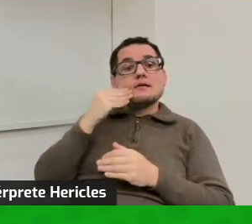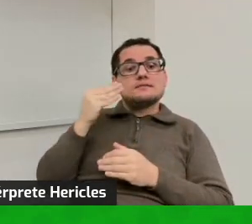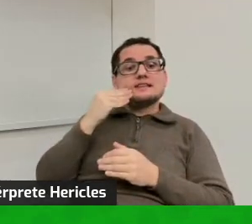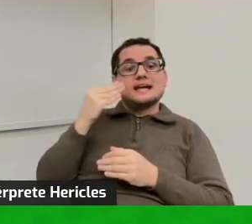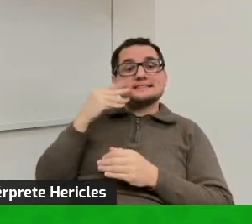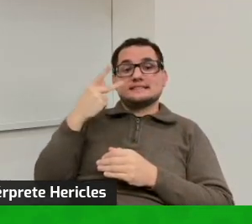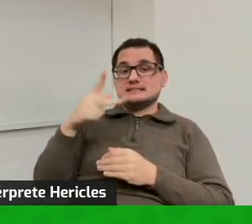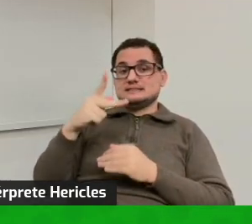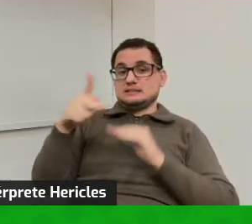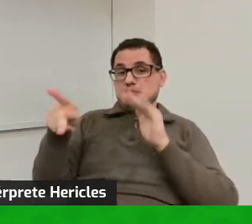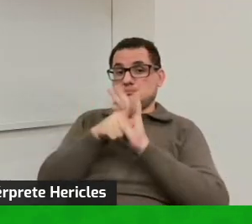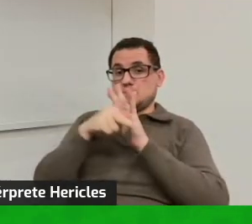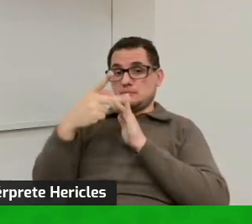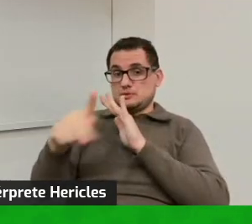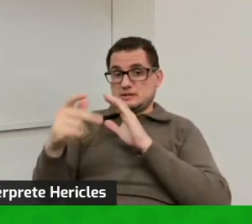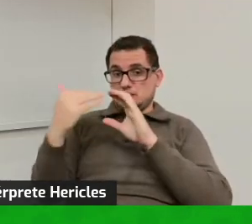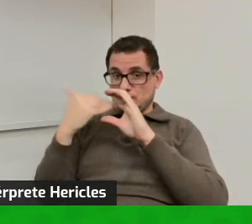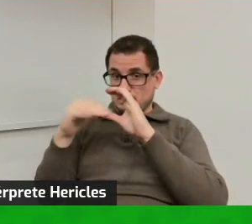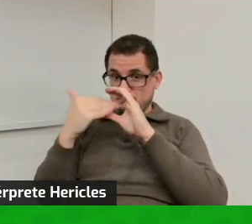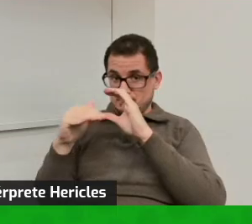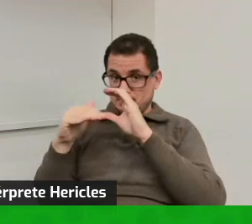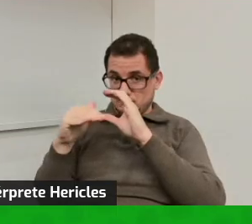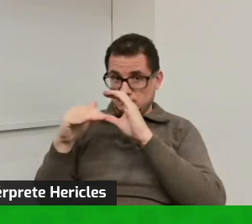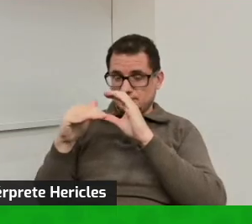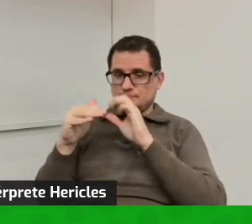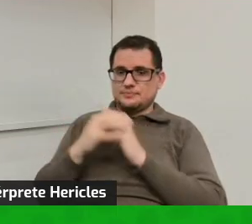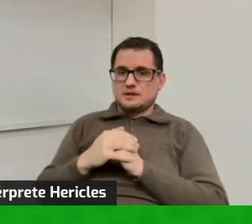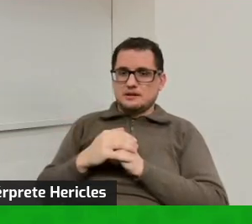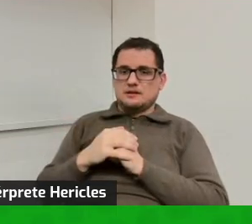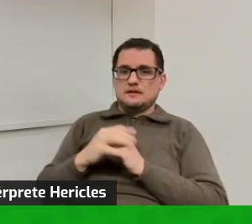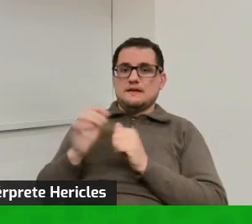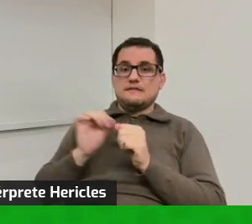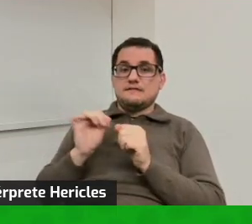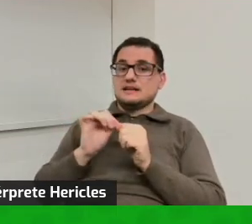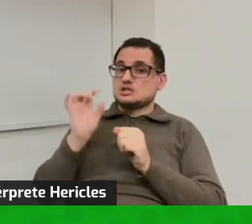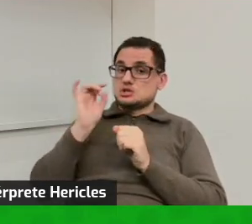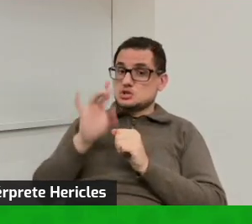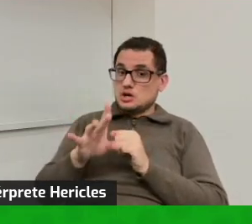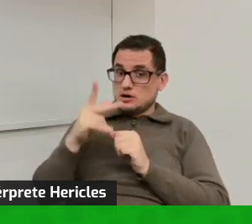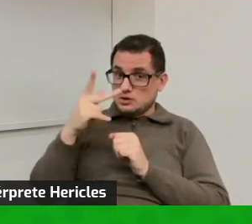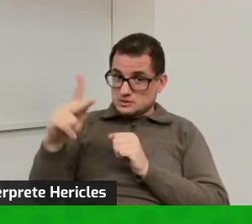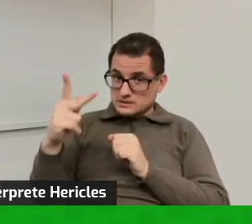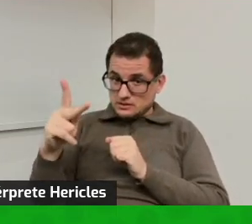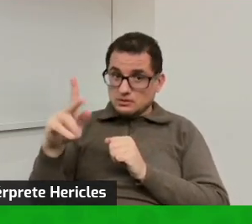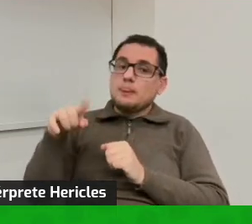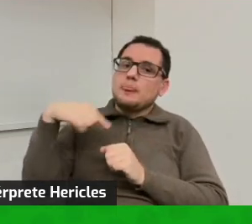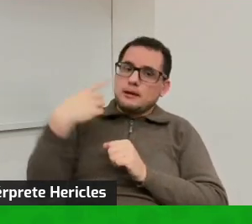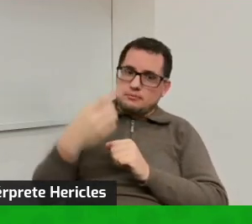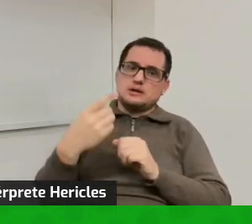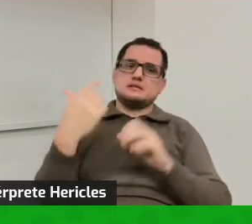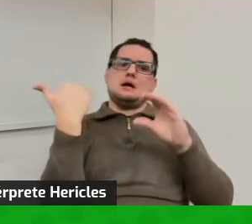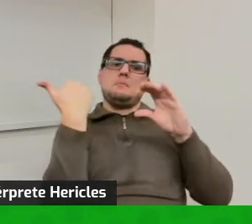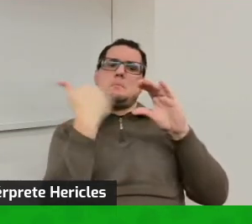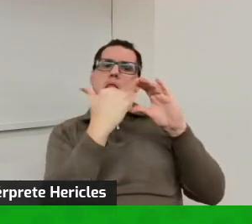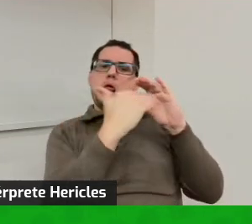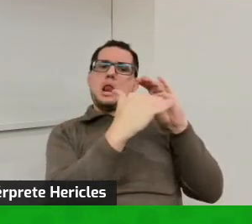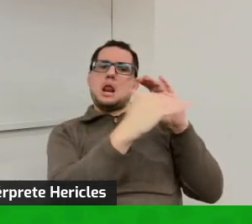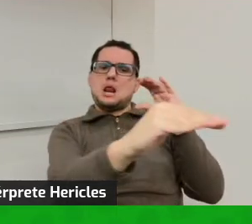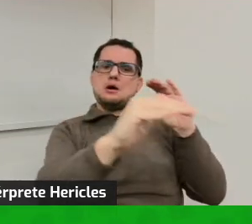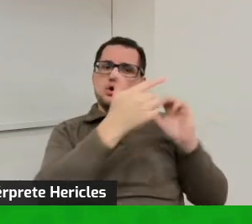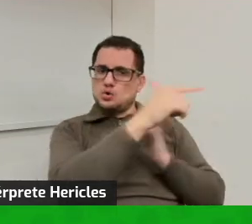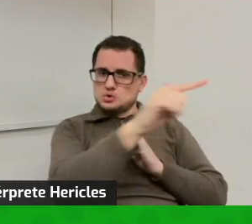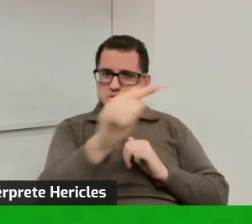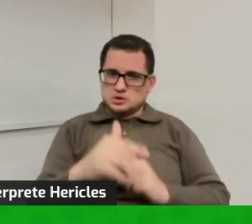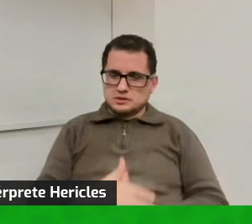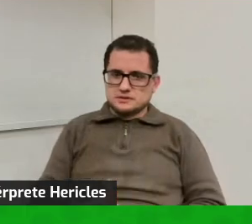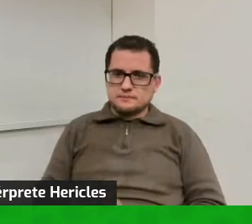Então, aconselho, coloca você lá na lista, e daí ao invés de você mandar tudo aqui, você vem, coloca registro atual,